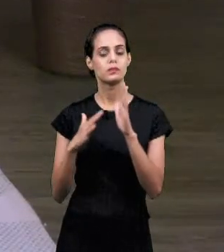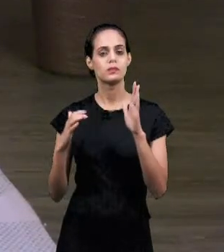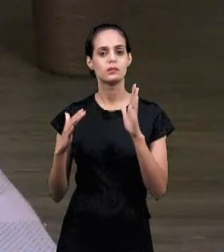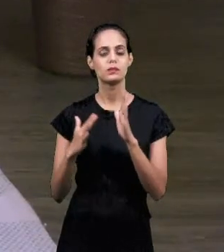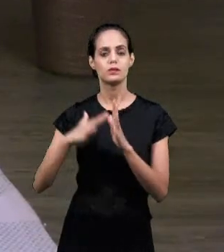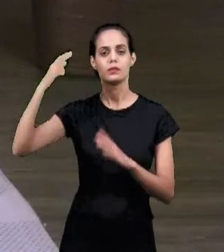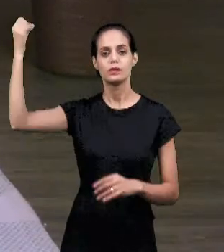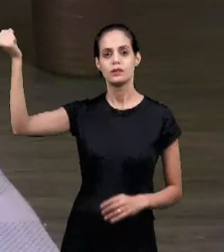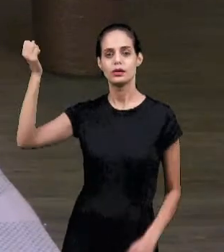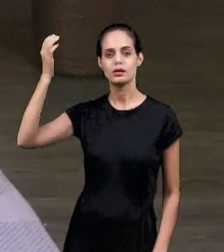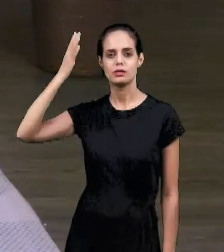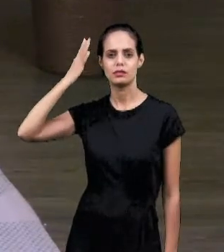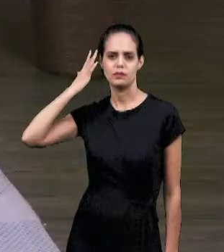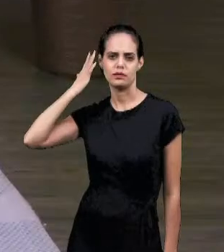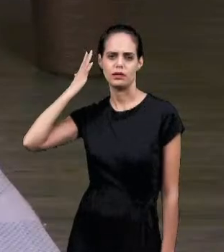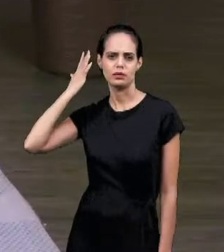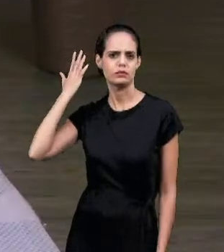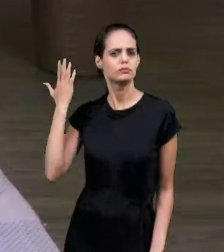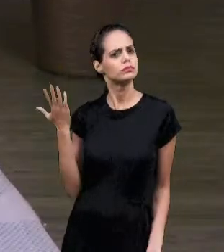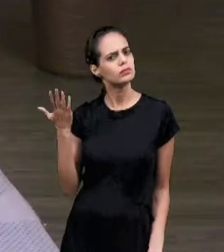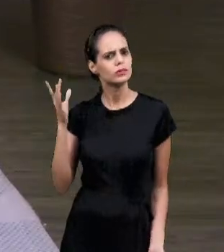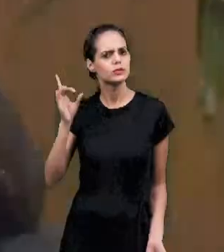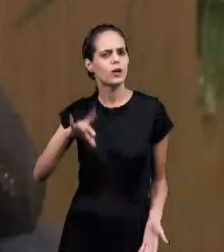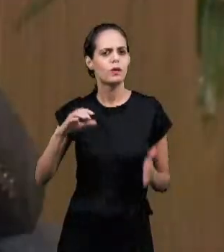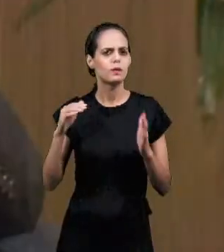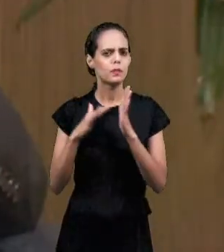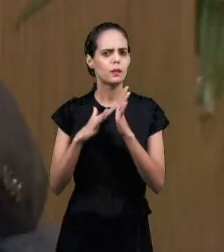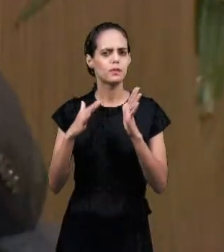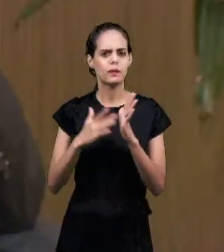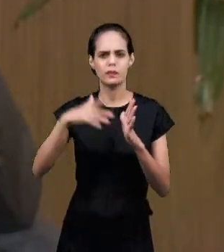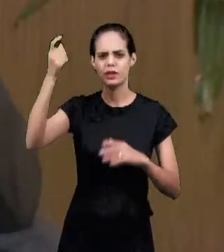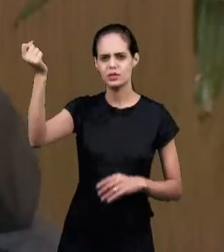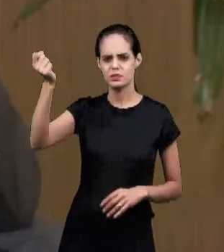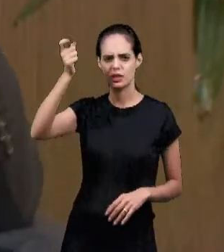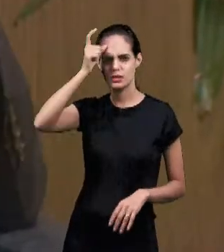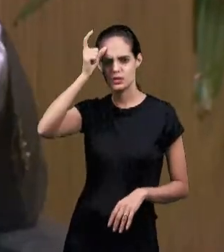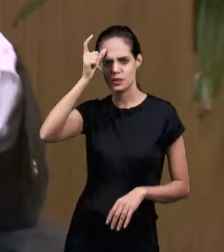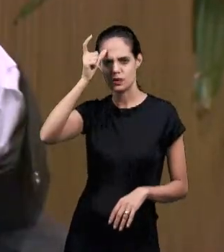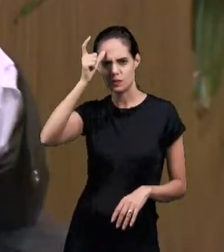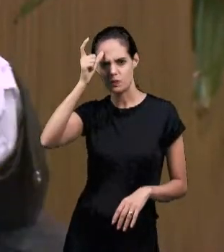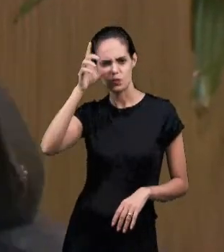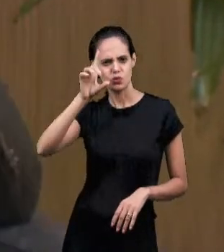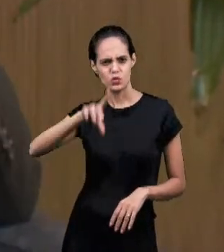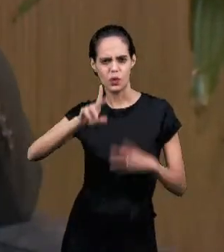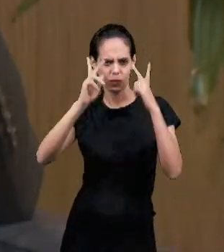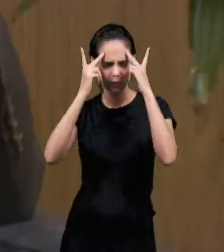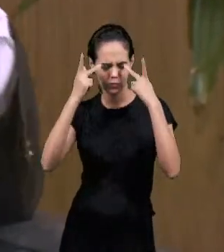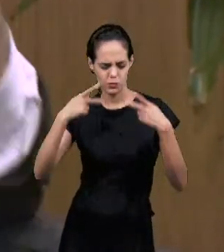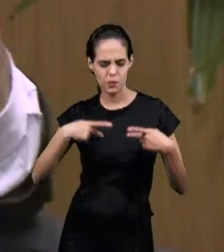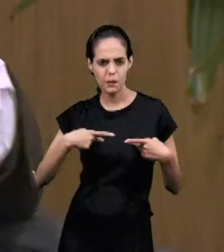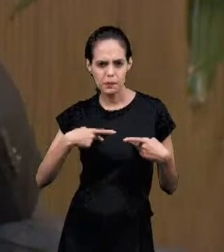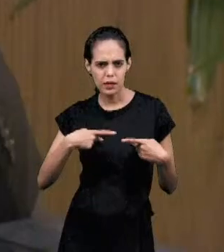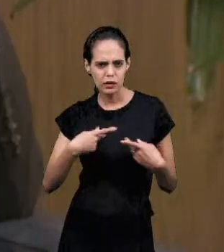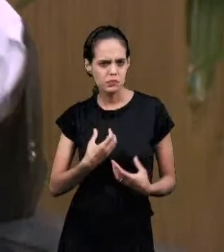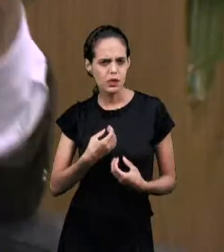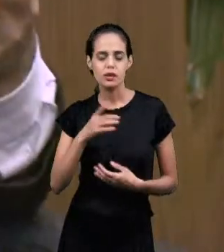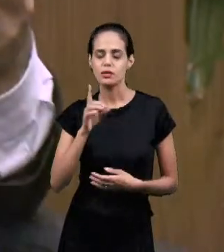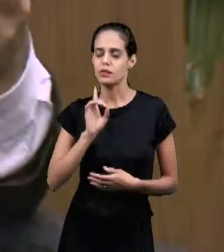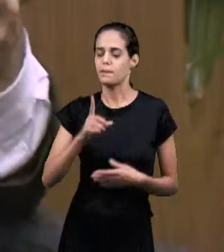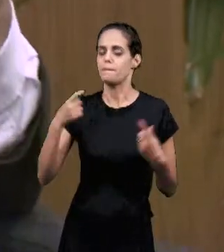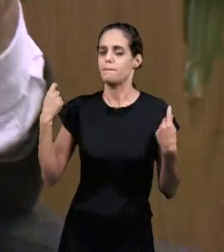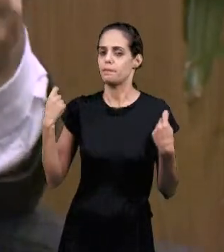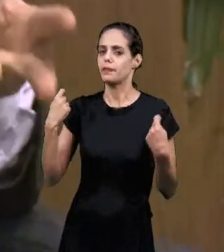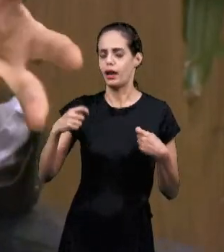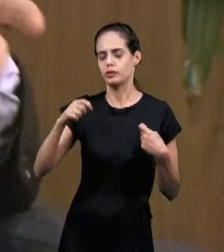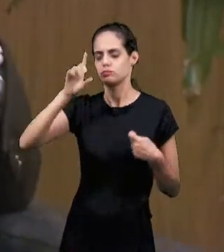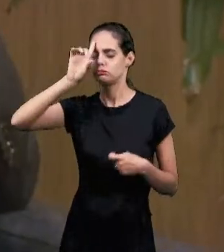louvor não se admite um louvor apenas na inspiração do poeta. Sim. É lógico, Deus pega um poeta, aproveita